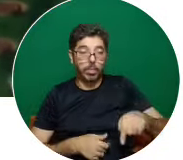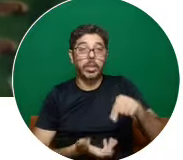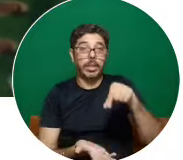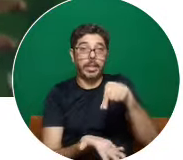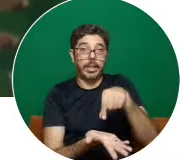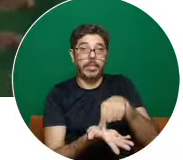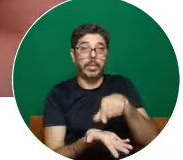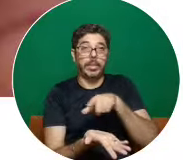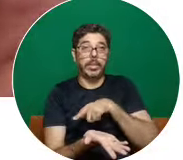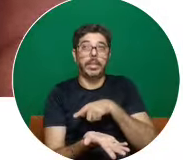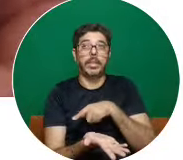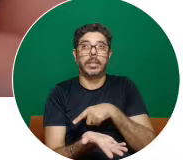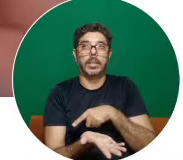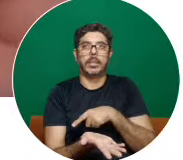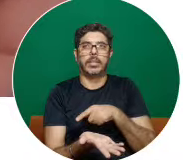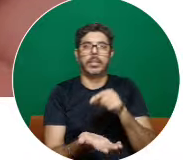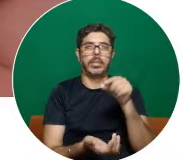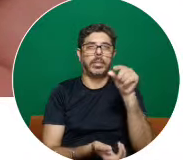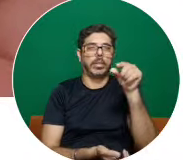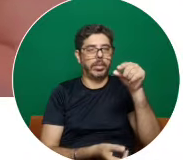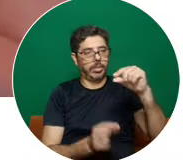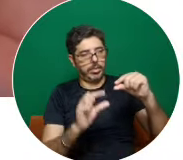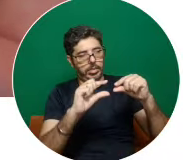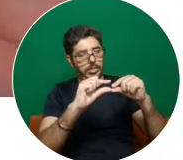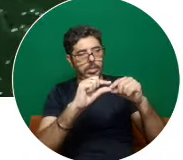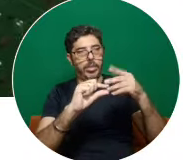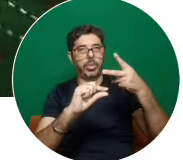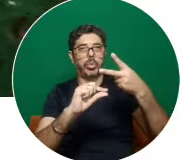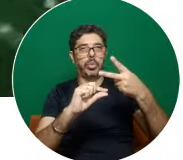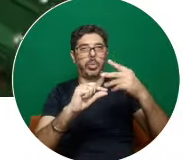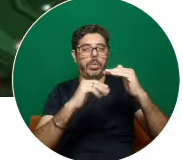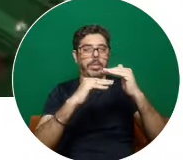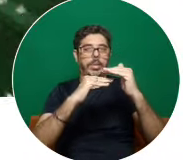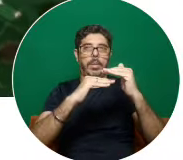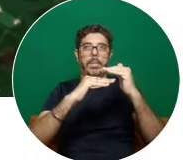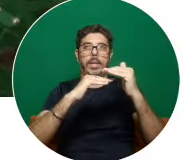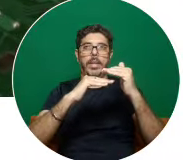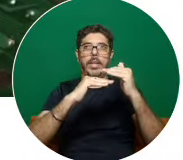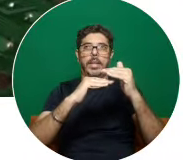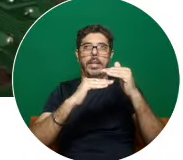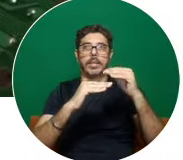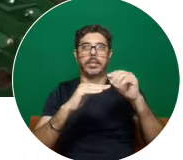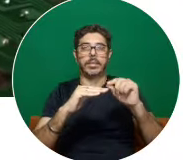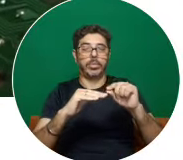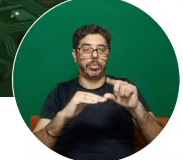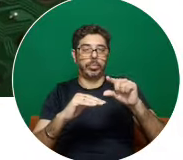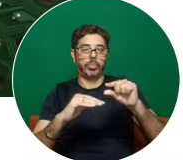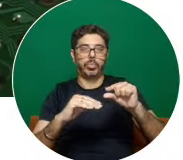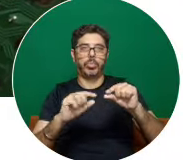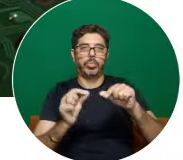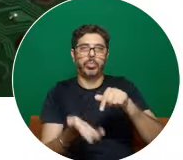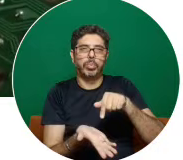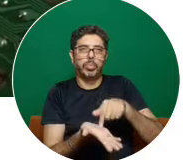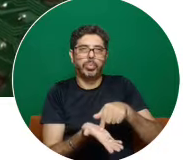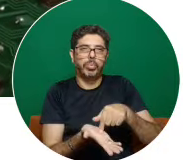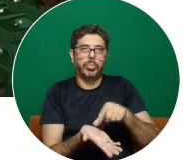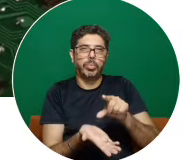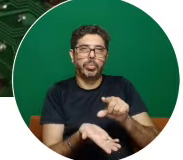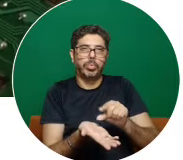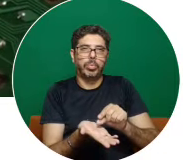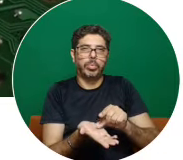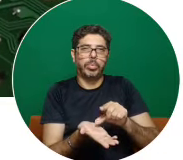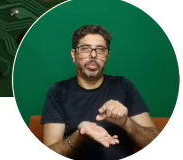computador, nós reduzimos a separação entre as duas placas do capacitor, aumentando a sua capacitância. Os circuitos eletrônicos